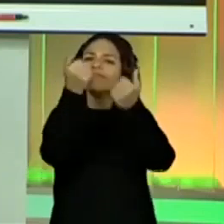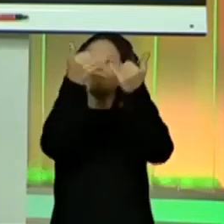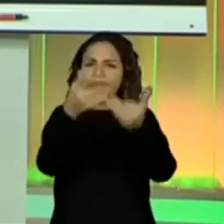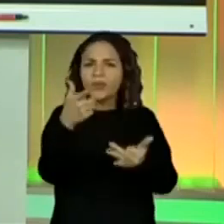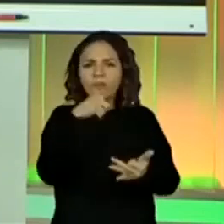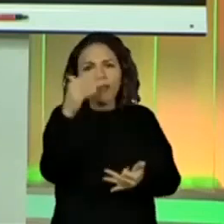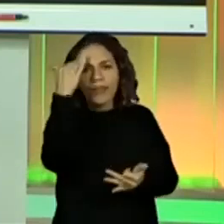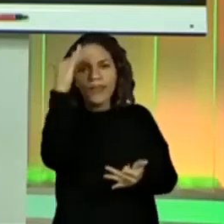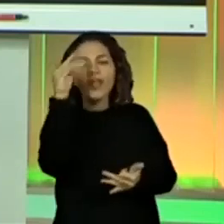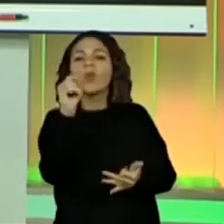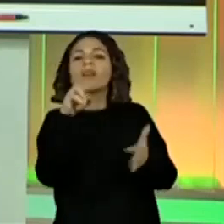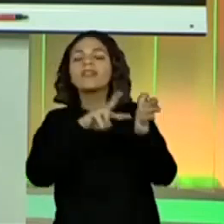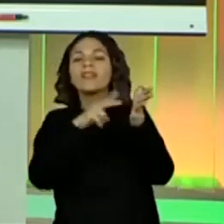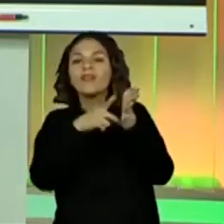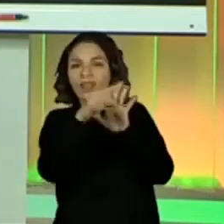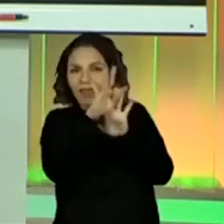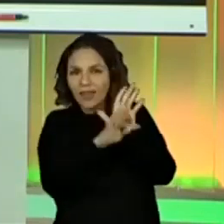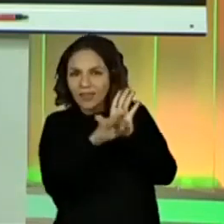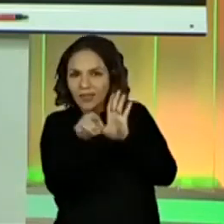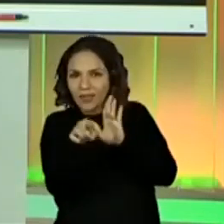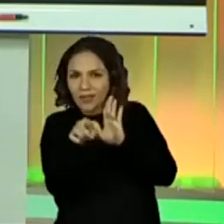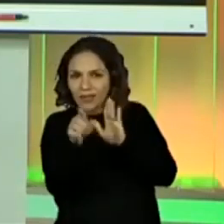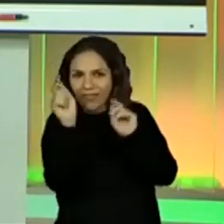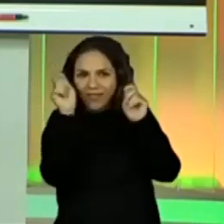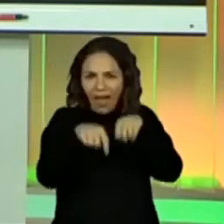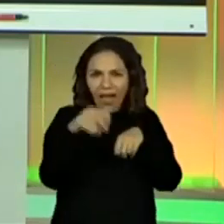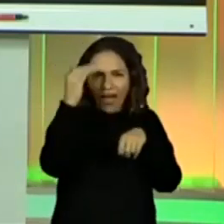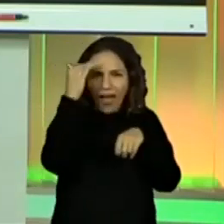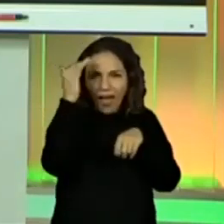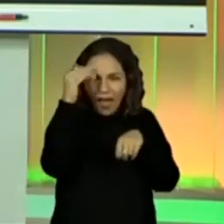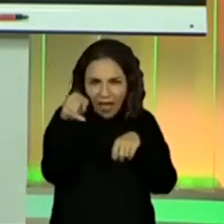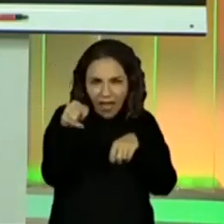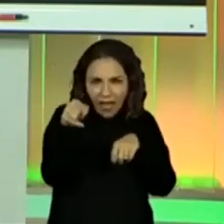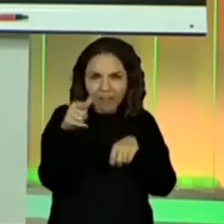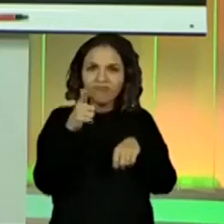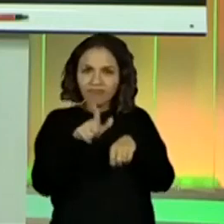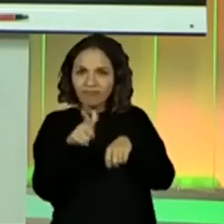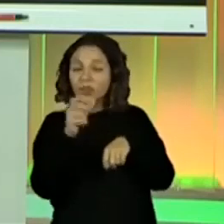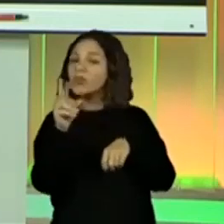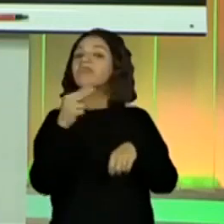que esse texto está falando. Você conseguiu entender do que está sendo falado?